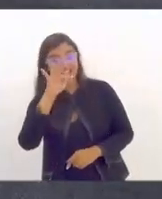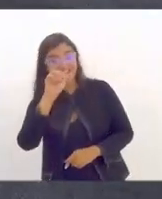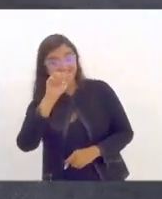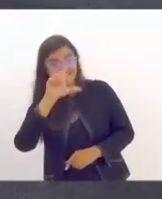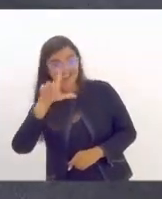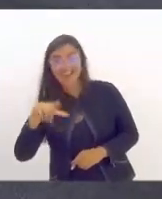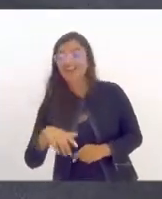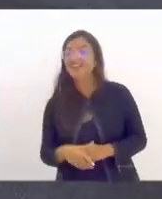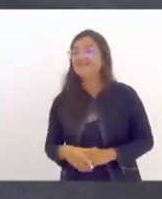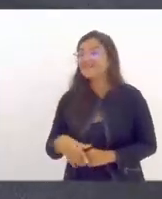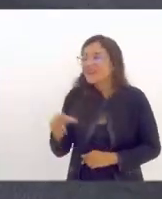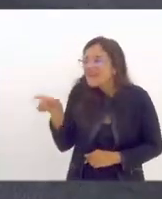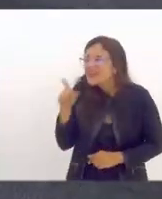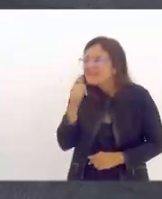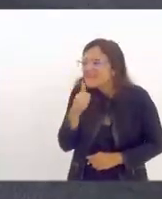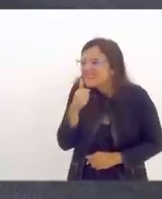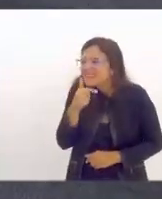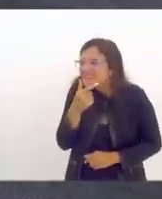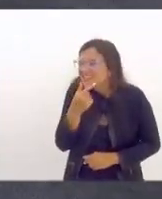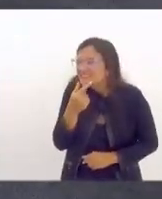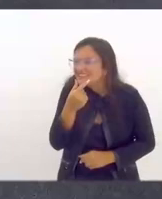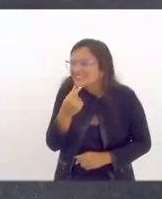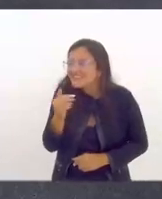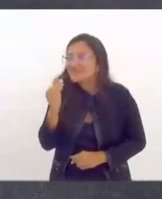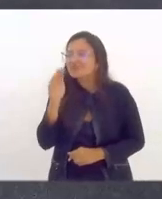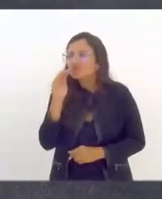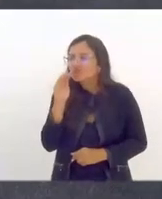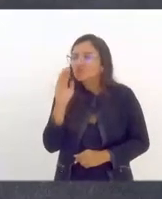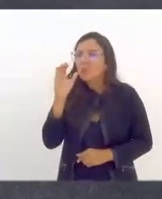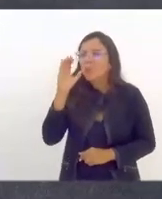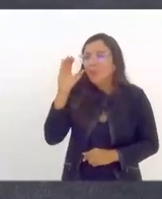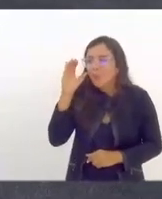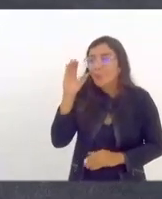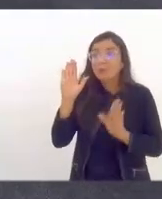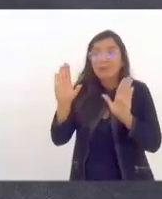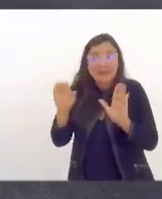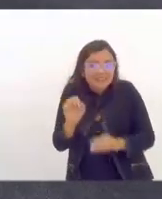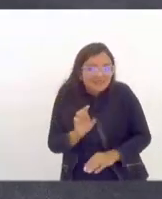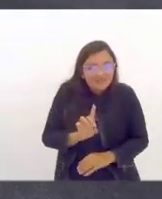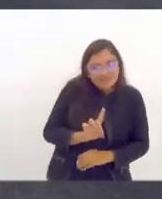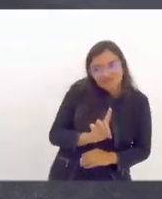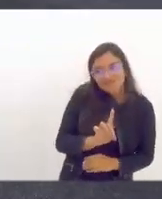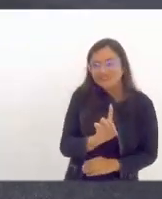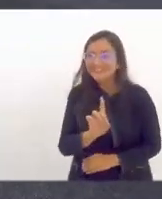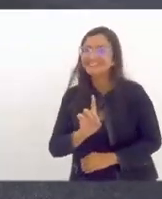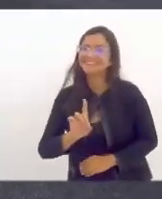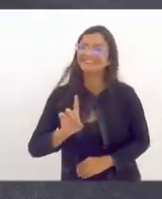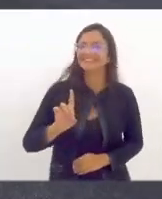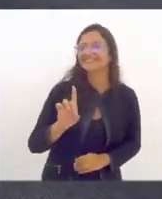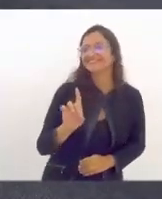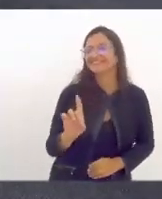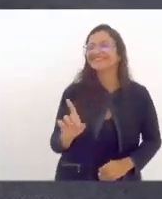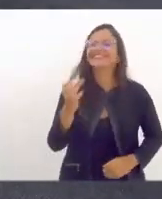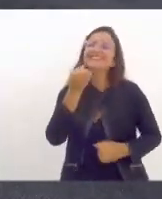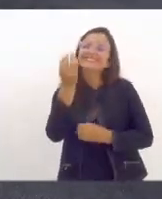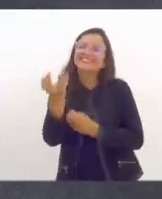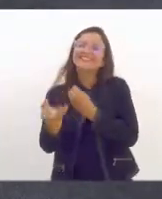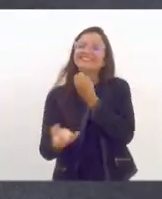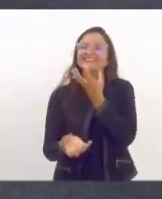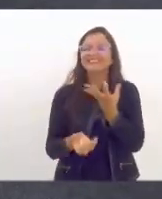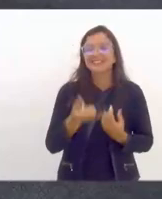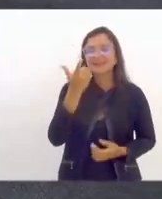menino que quase não falam mas como lidam uma chance ele se aproveitam pede desabafar